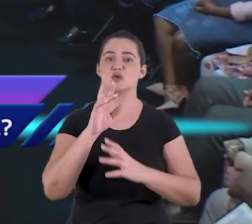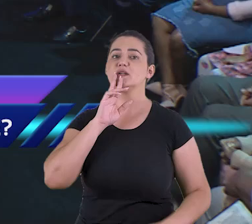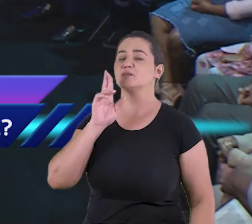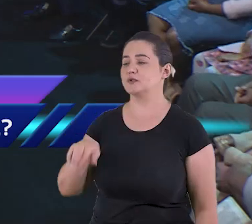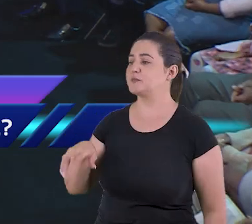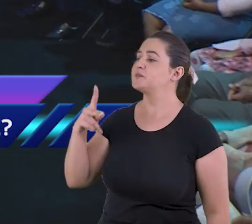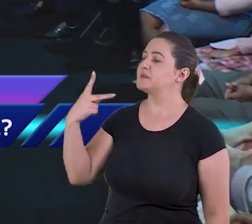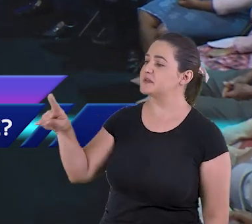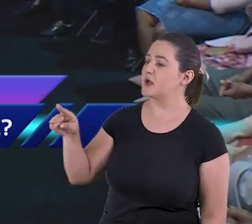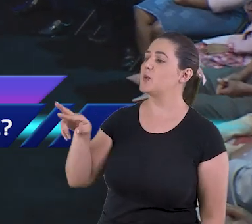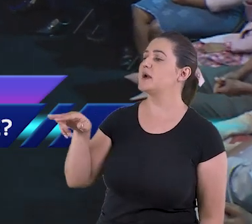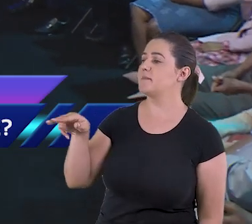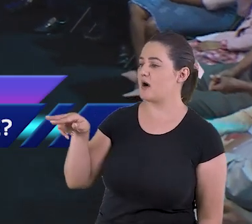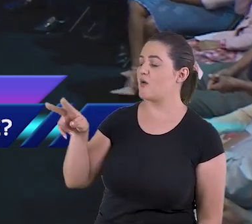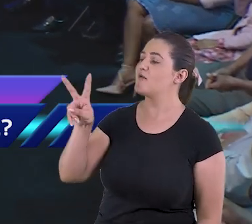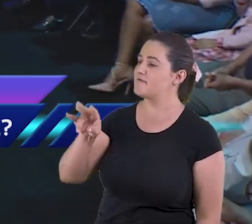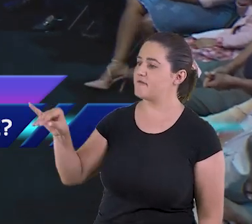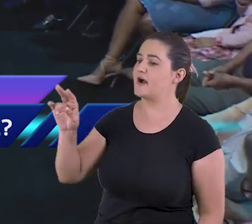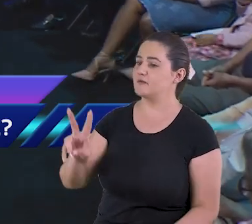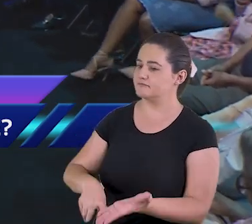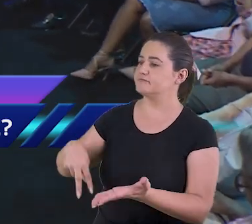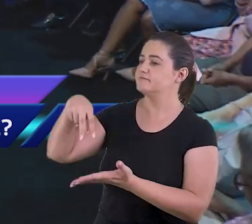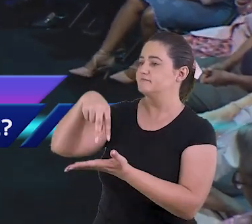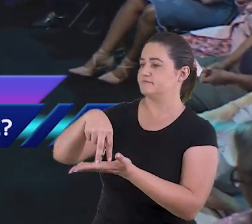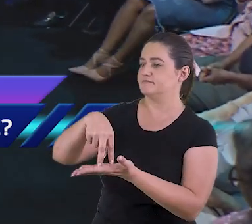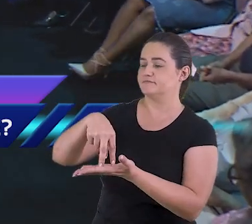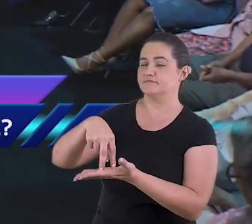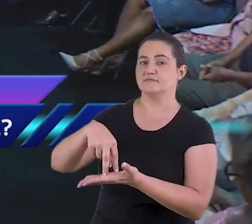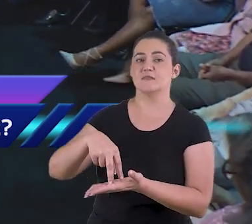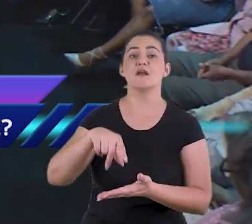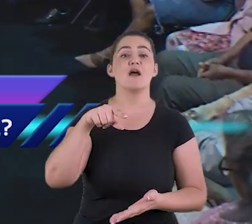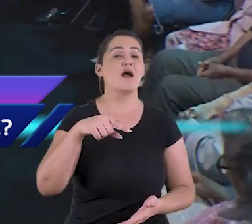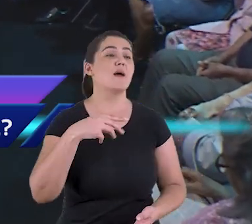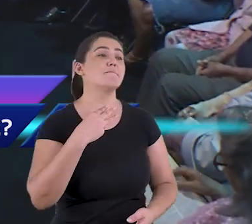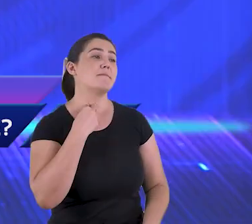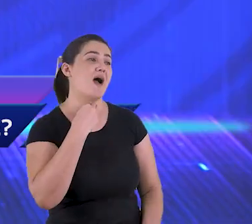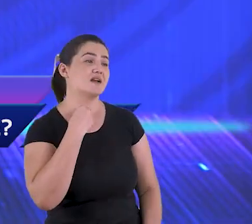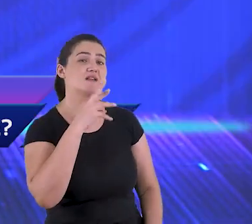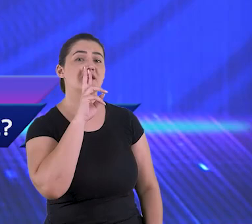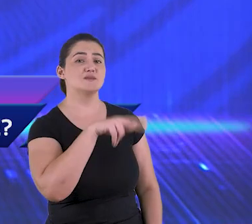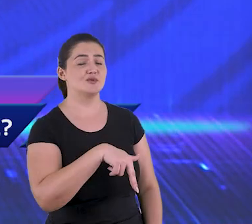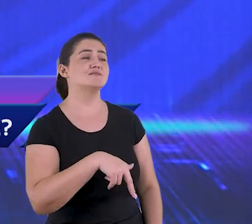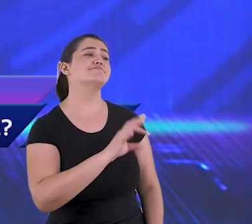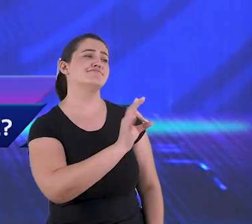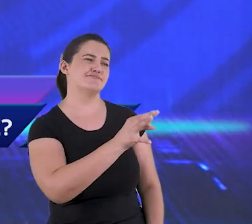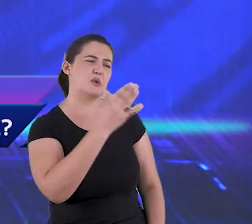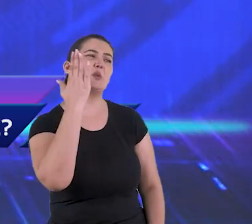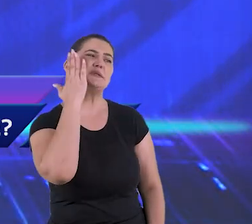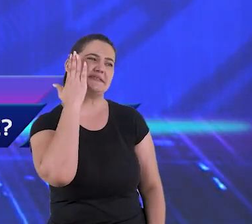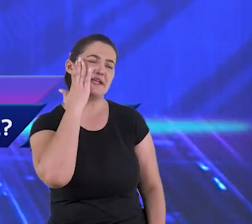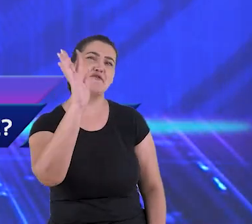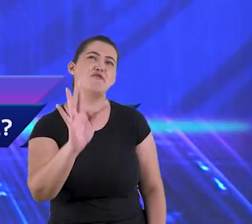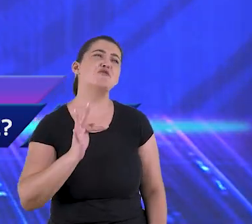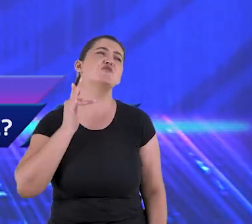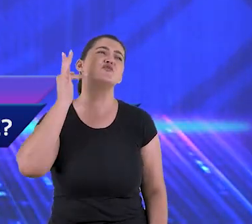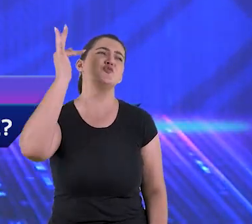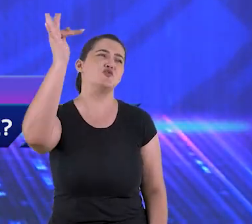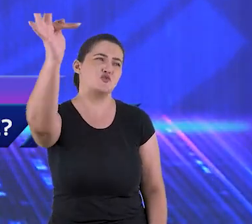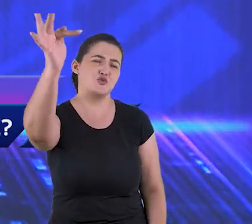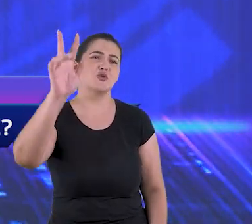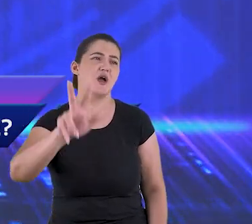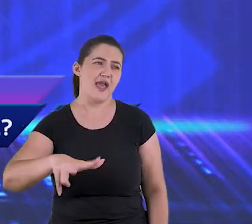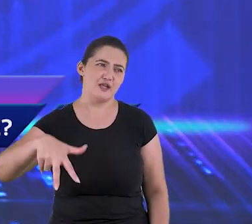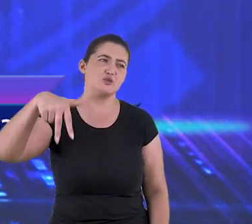Deus, Deus tu concederá. Declarou-lhe Jesus: teu irmão há de ressurgir. Eu sei,